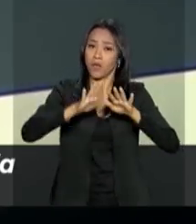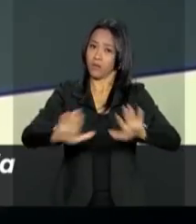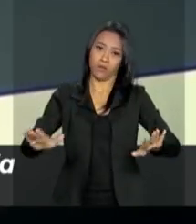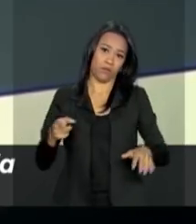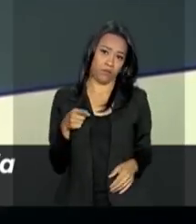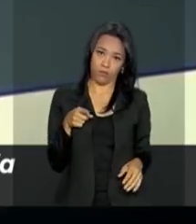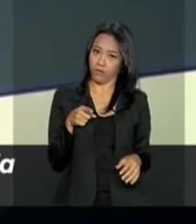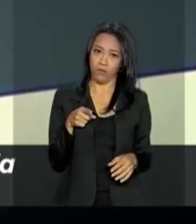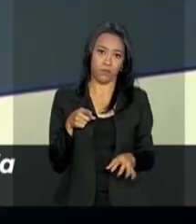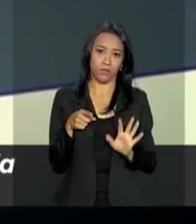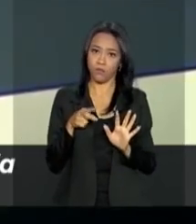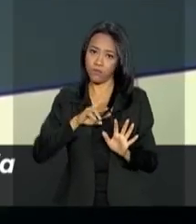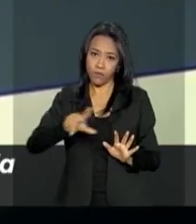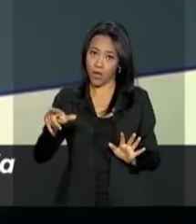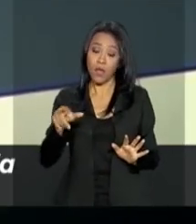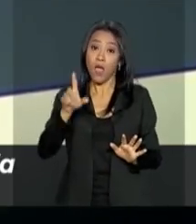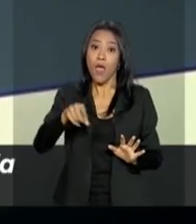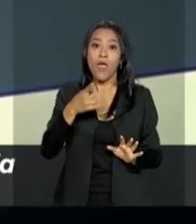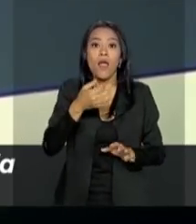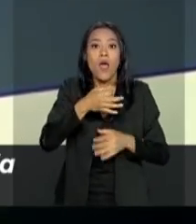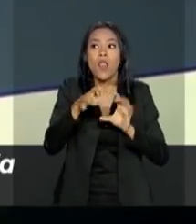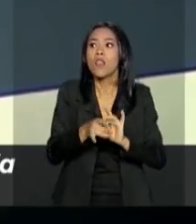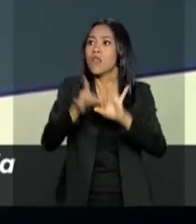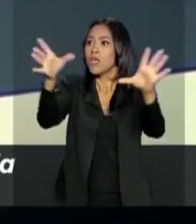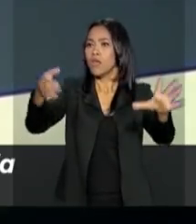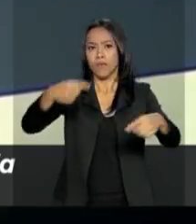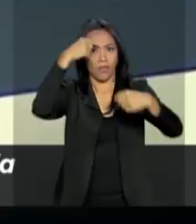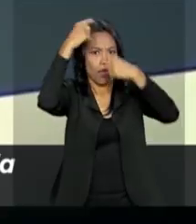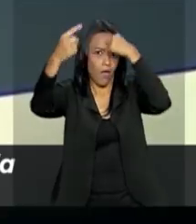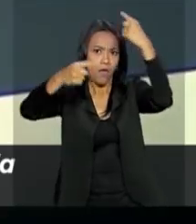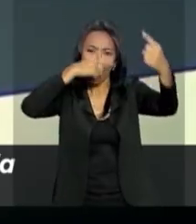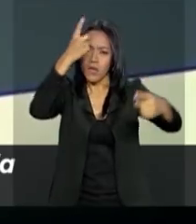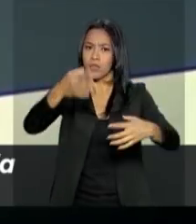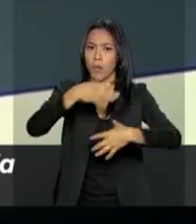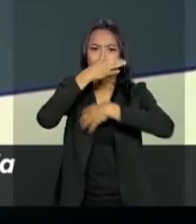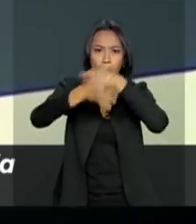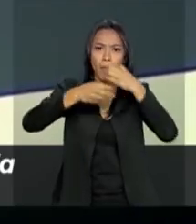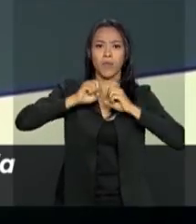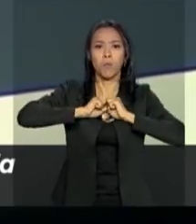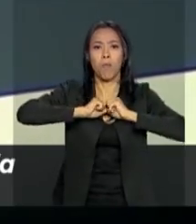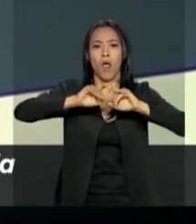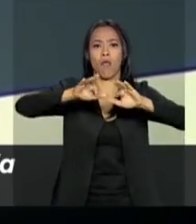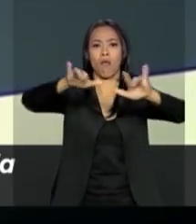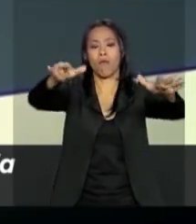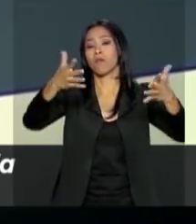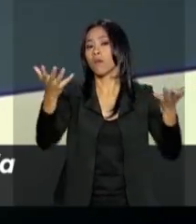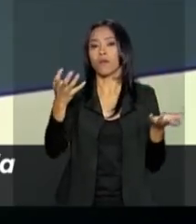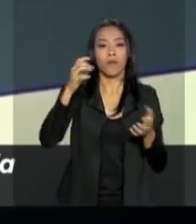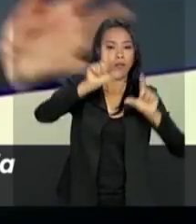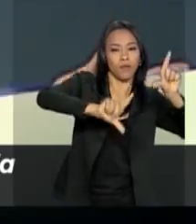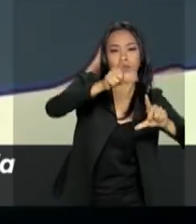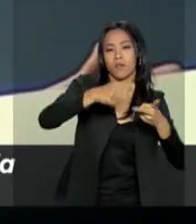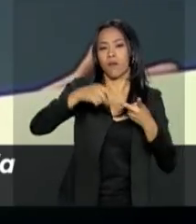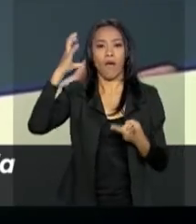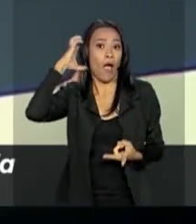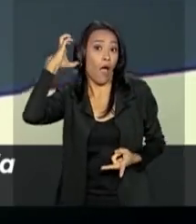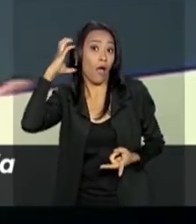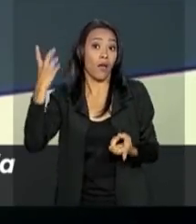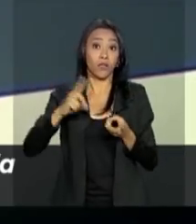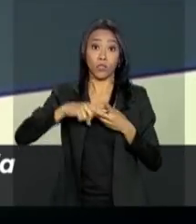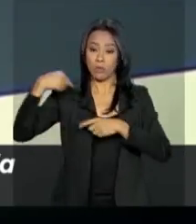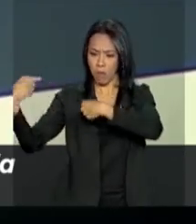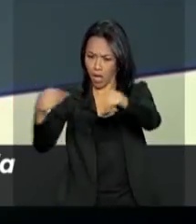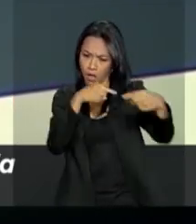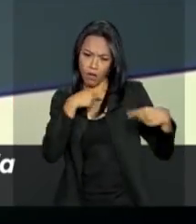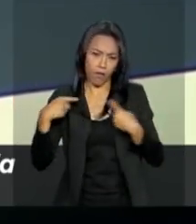precisamente em face da liberdade das idéias que são veiculadas pela televisão pela rádio pelos debates muito